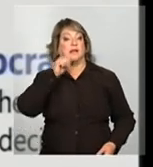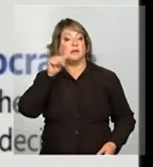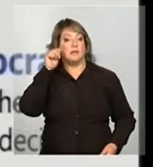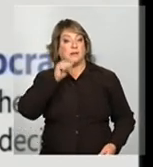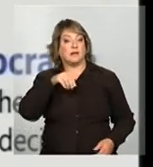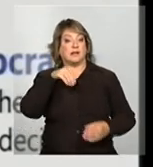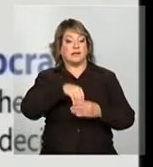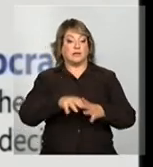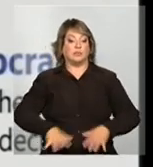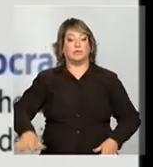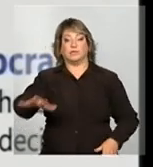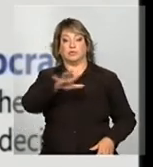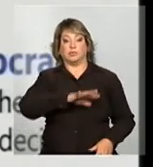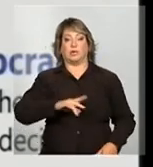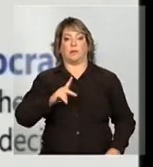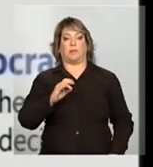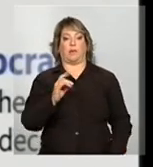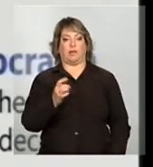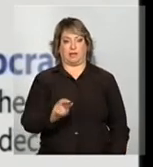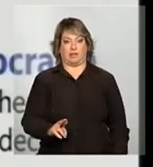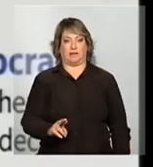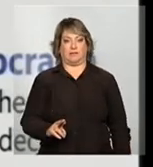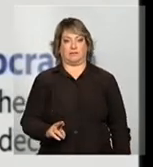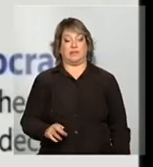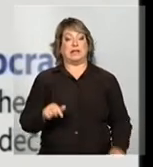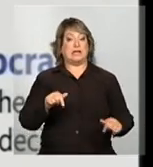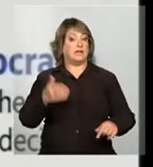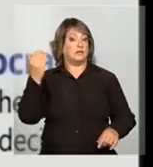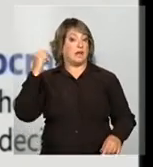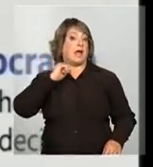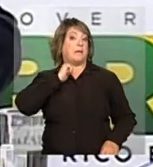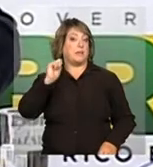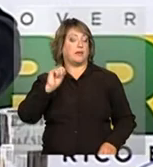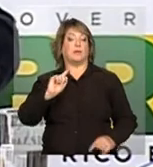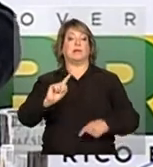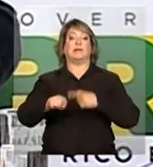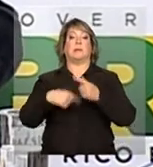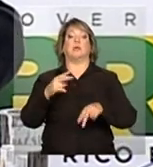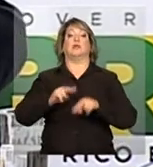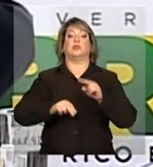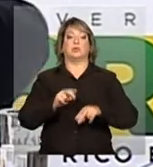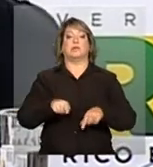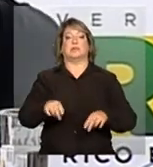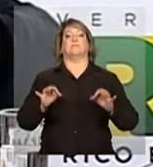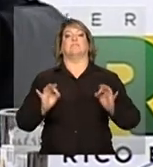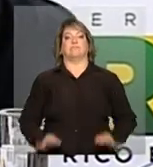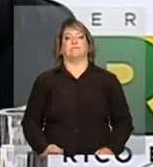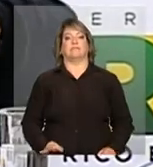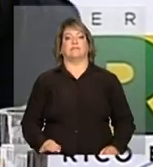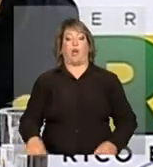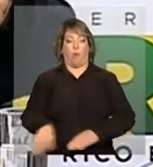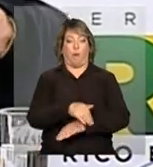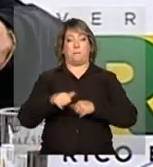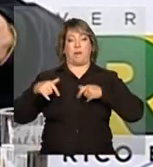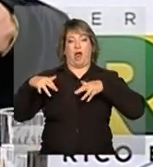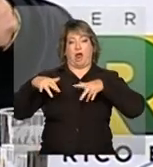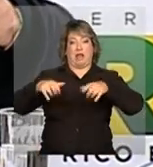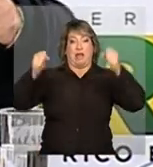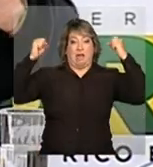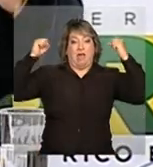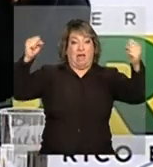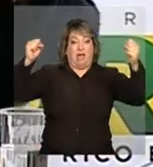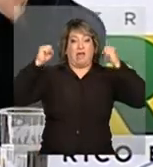nos espaços de poder. Isto em abril. Em junho, isso se confirmou. As ruas disseram